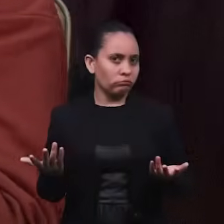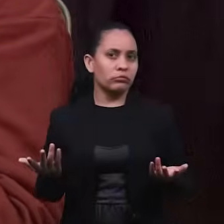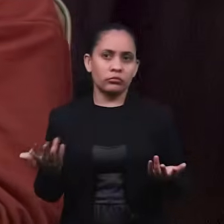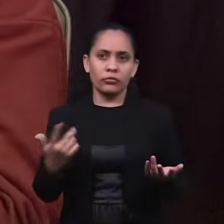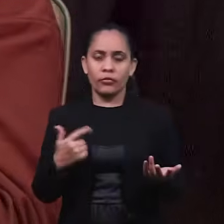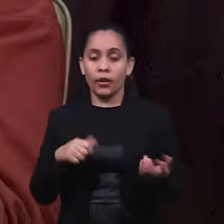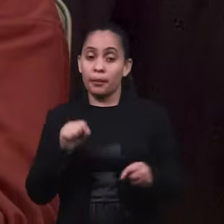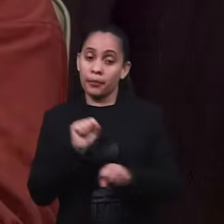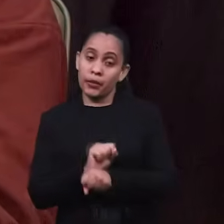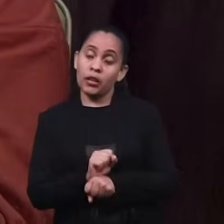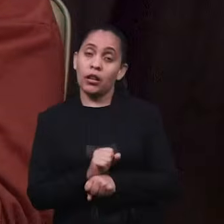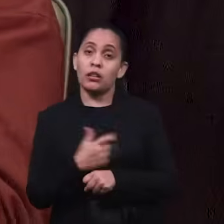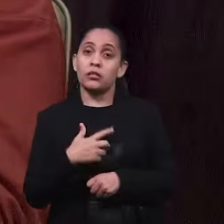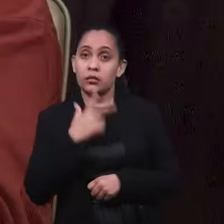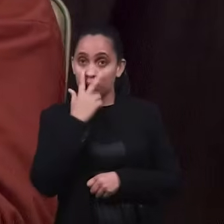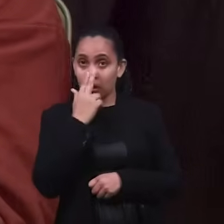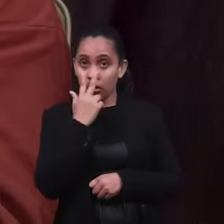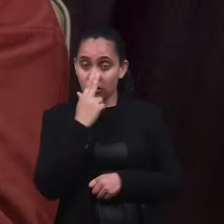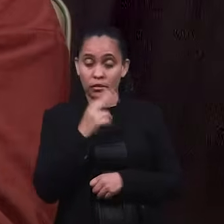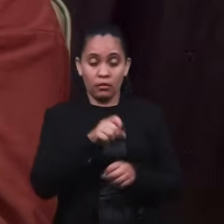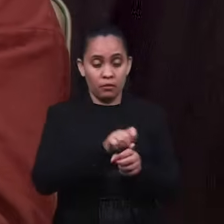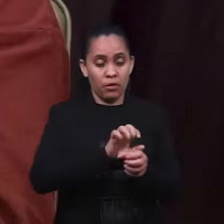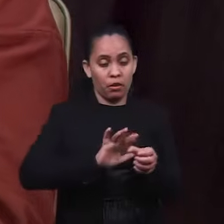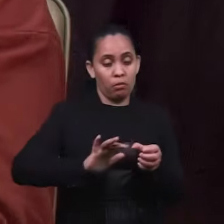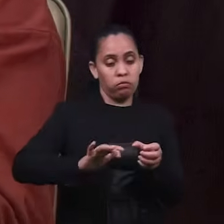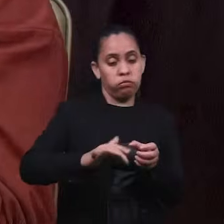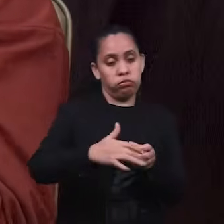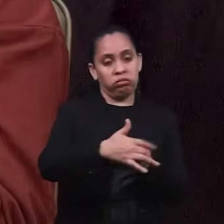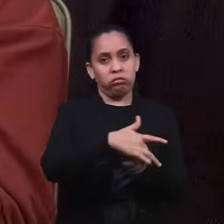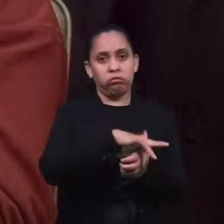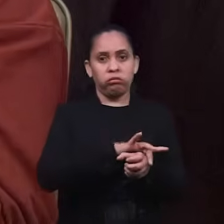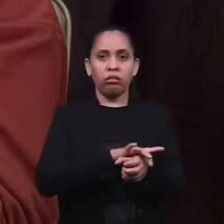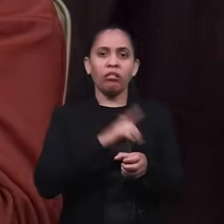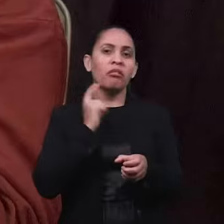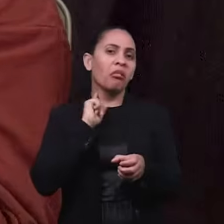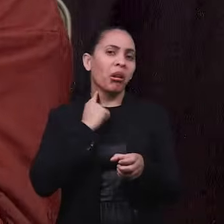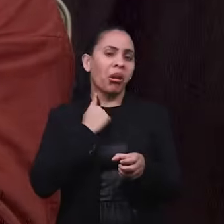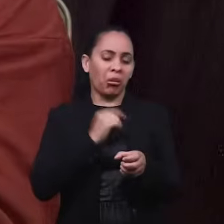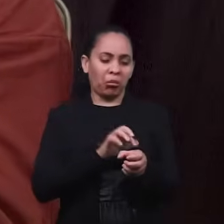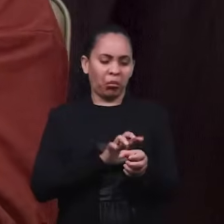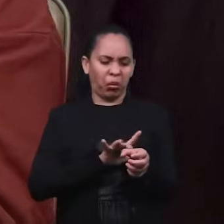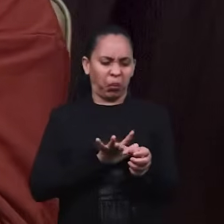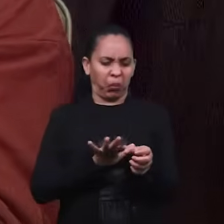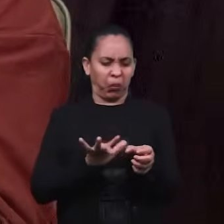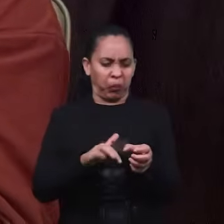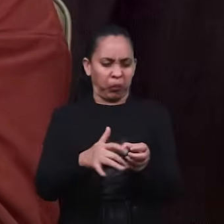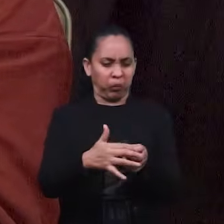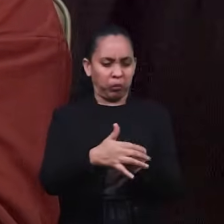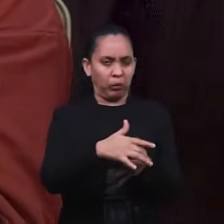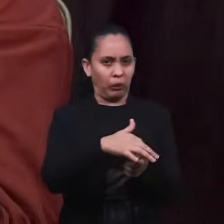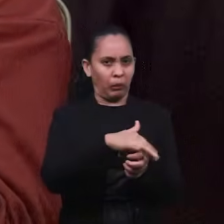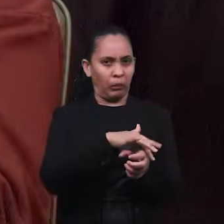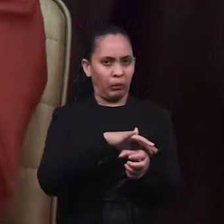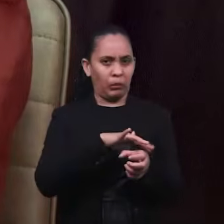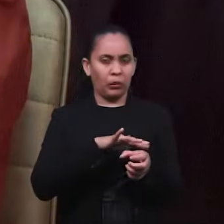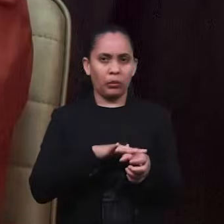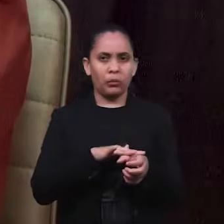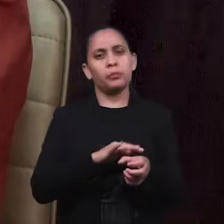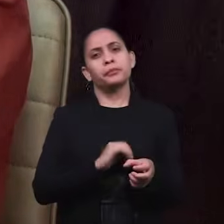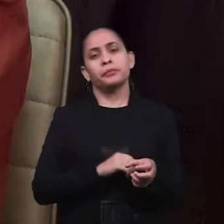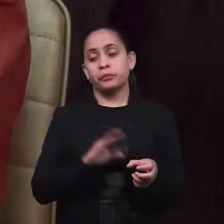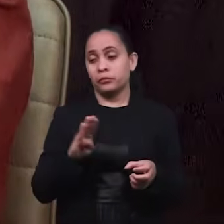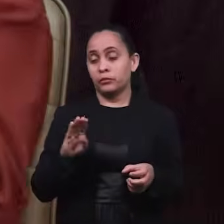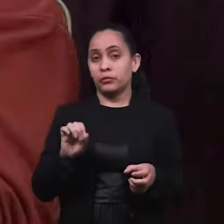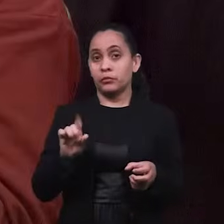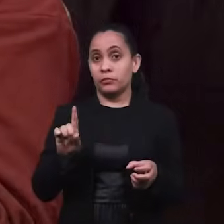ali, parada, então pode gerar também bolor, tá? Isso a gente tem que se preocupar. Mas fora